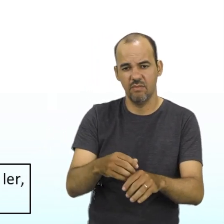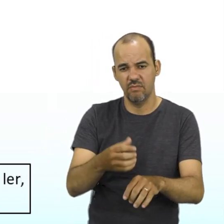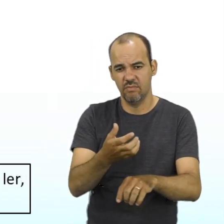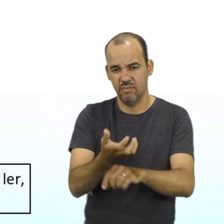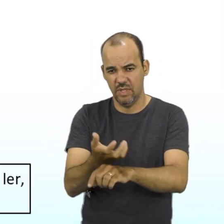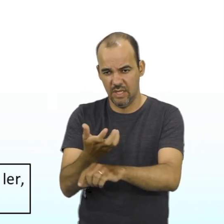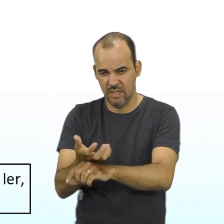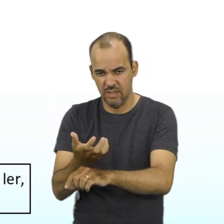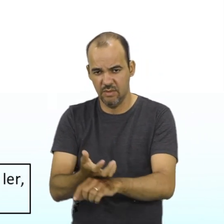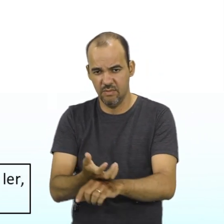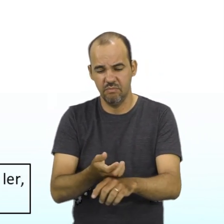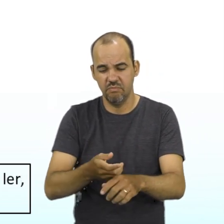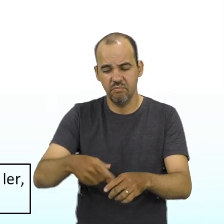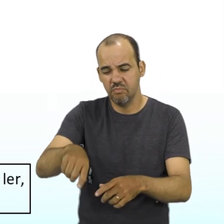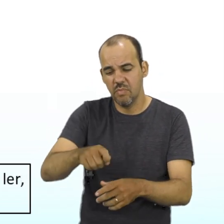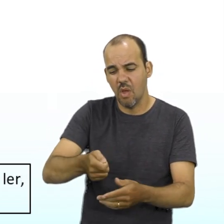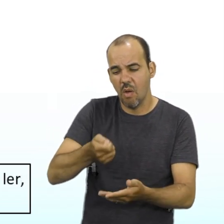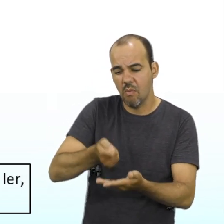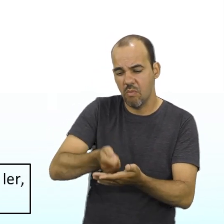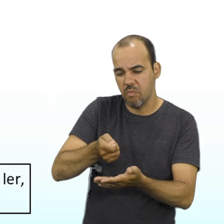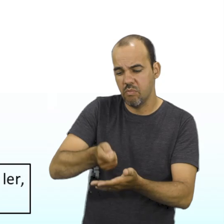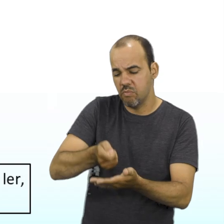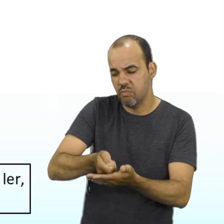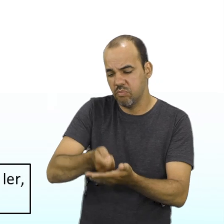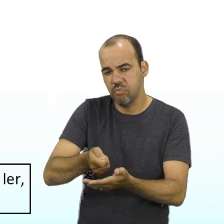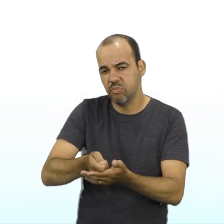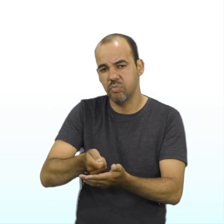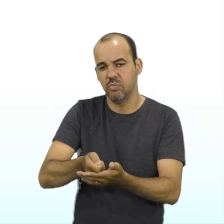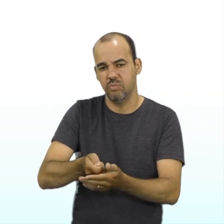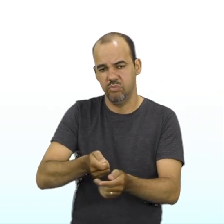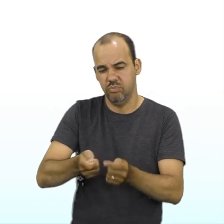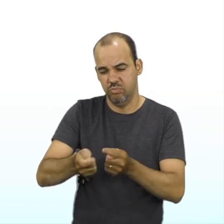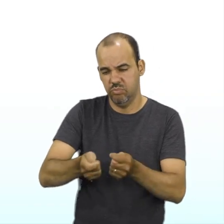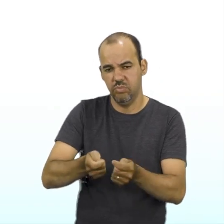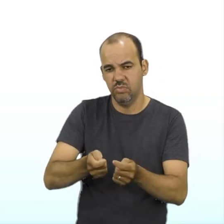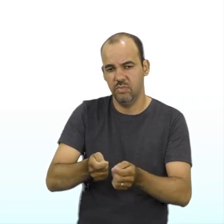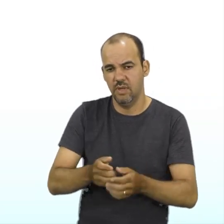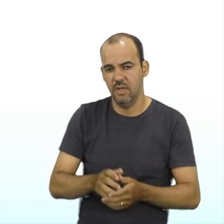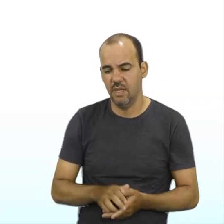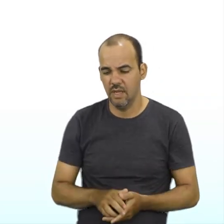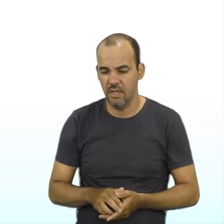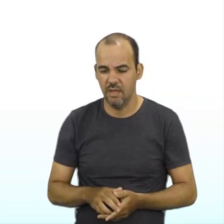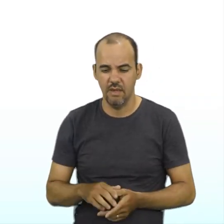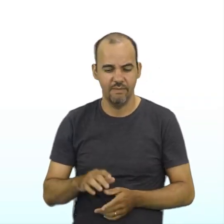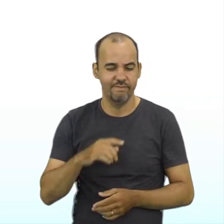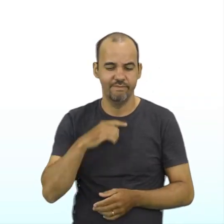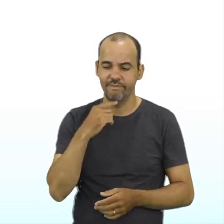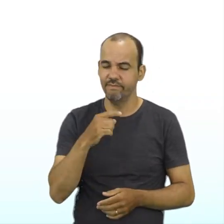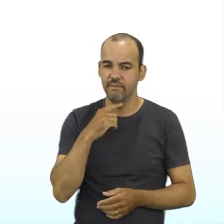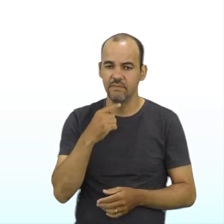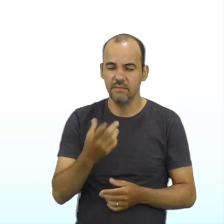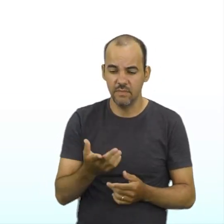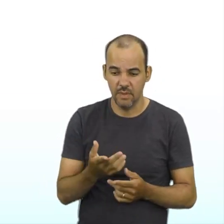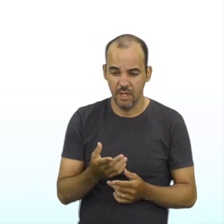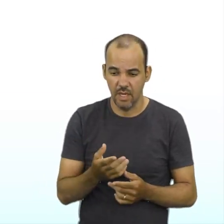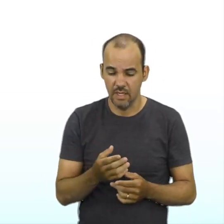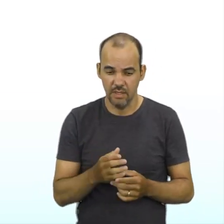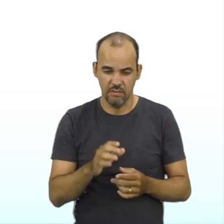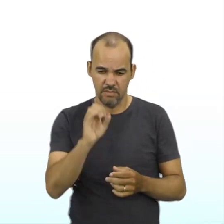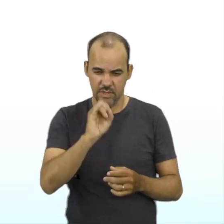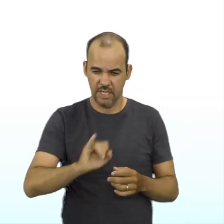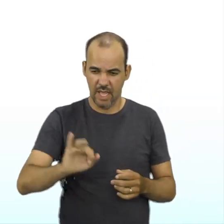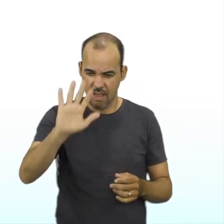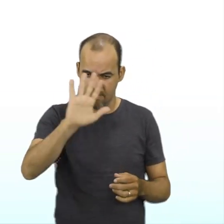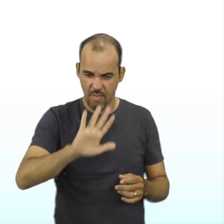Um colégio para que ele disciplinem. Mas não tem nenhuma afirmação na sinopse